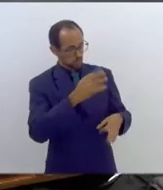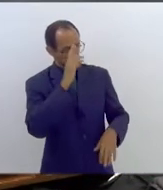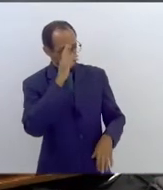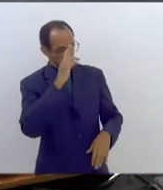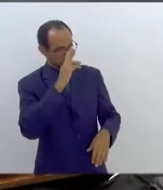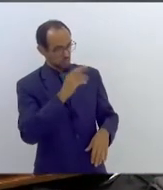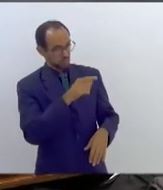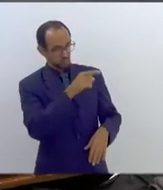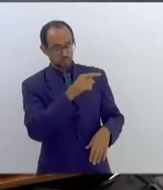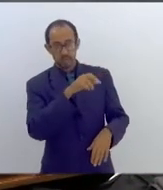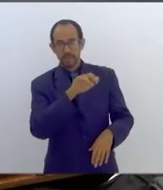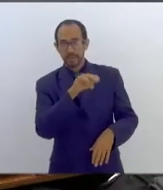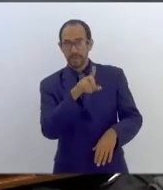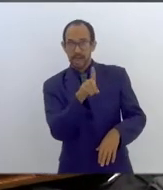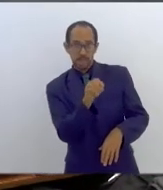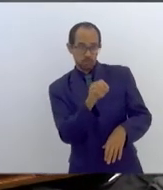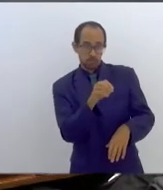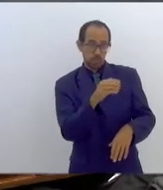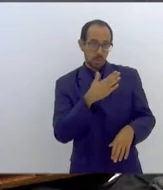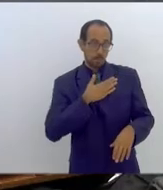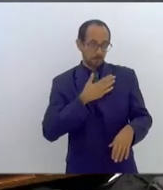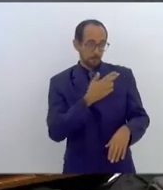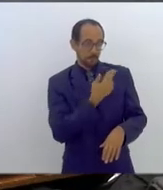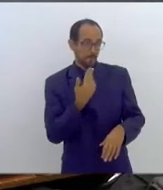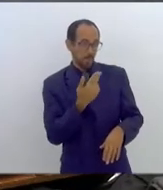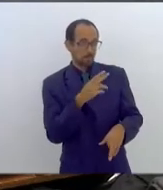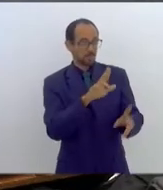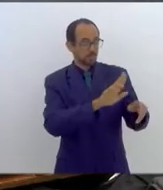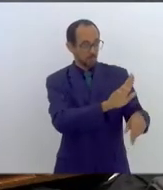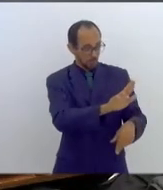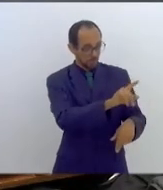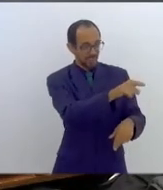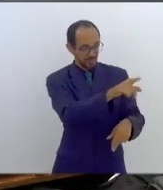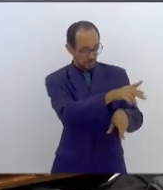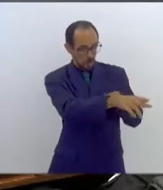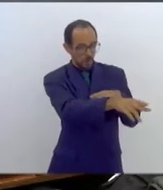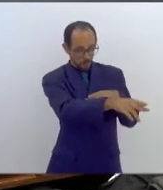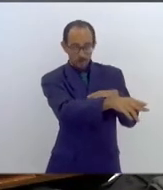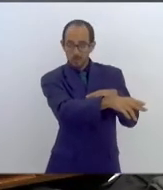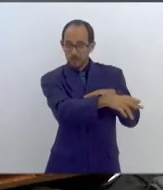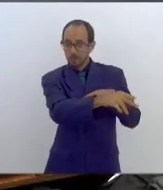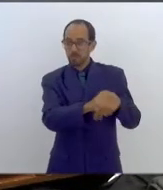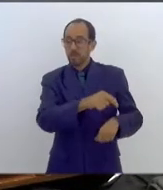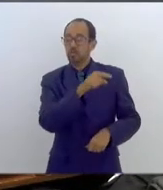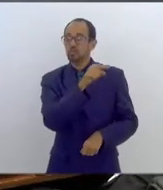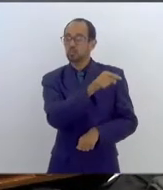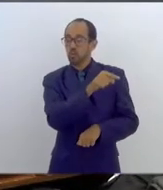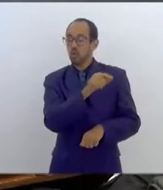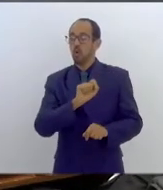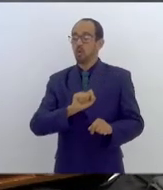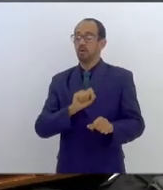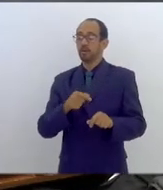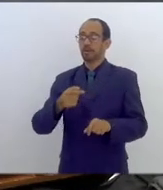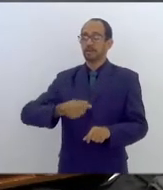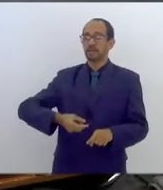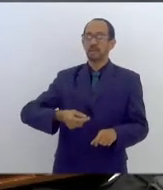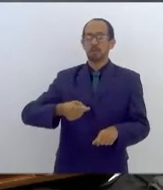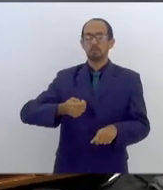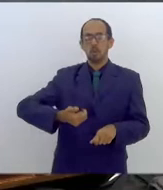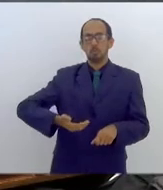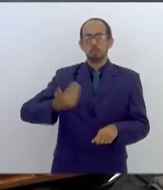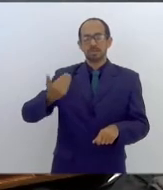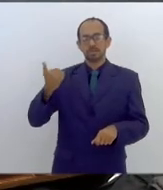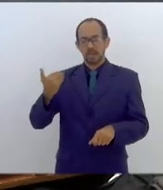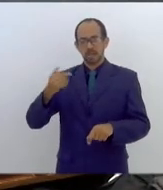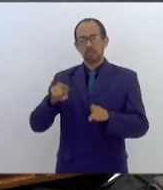Pereira meu xará para mim é uma honra vossa excelência há tempos atrás também